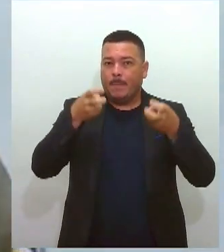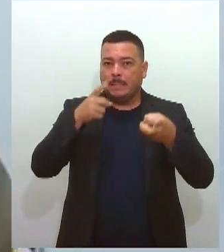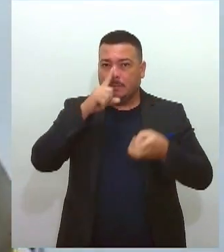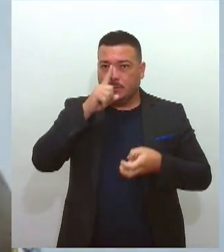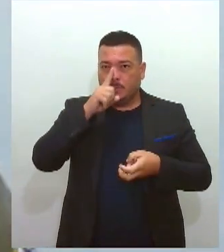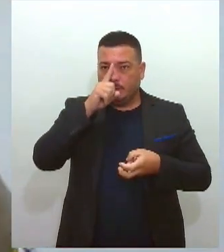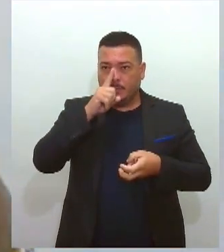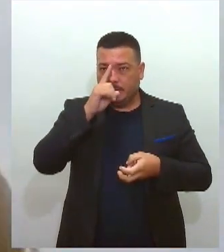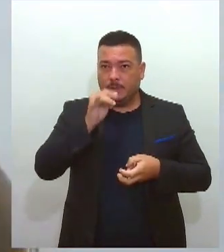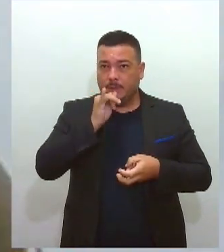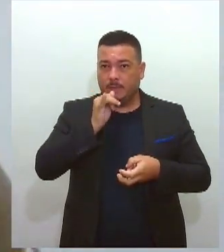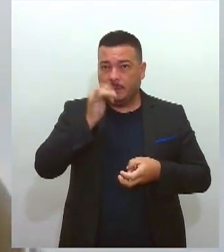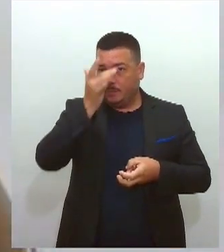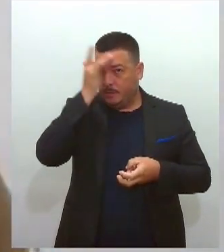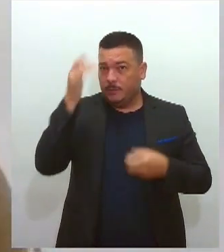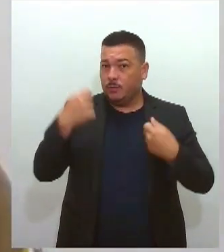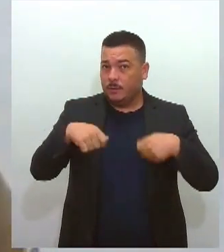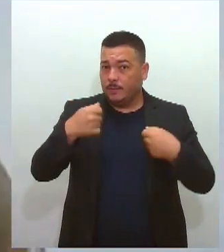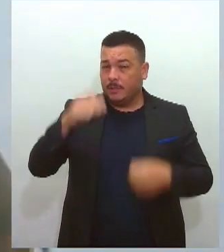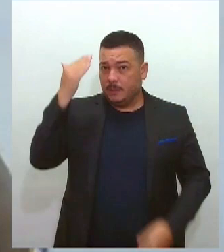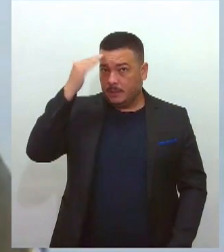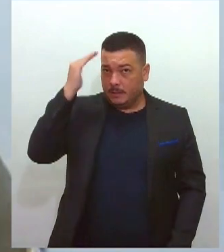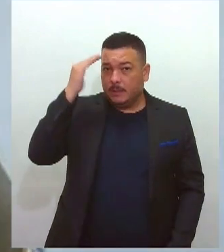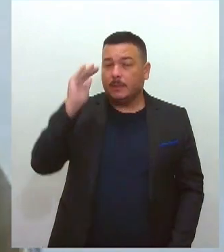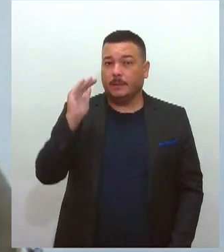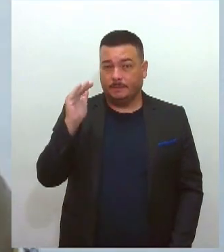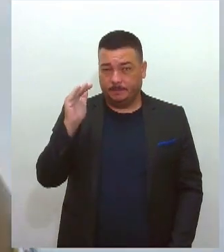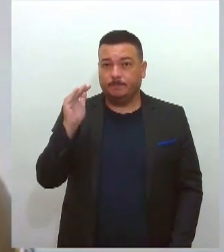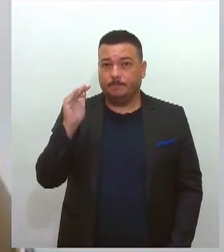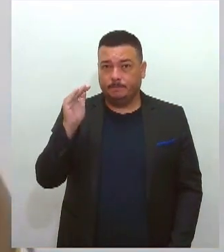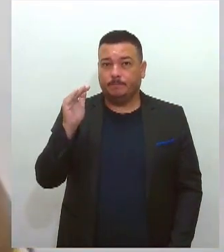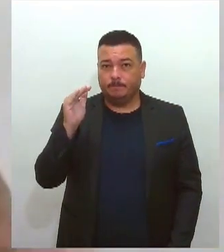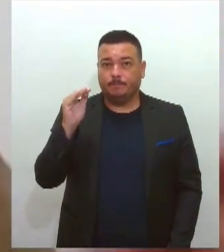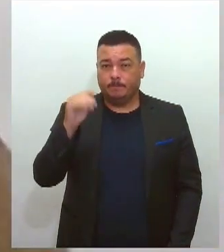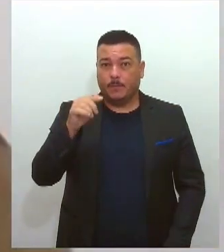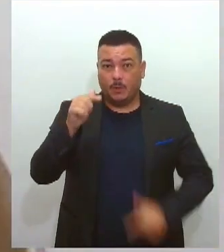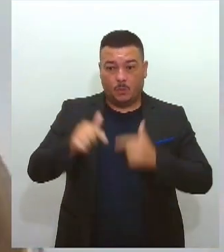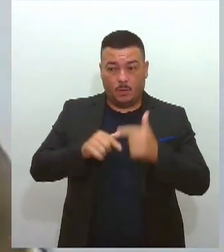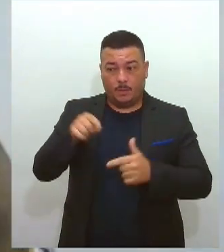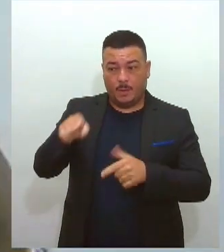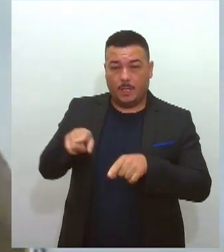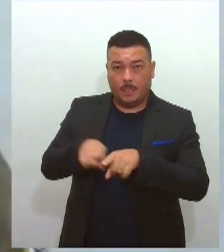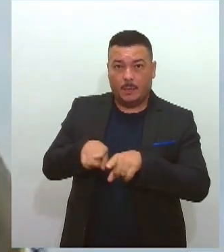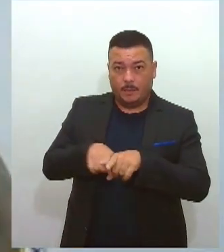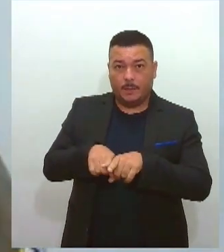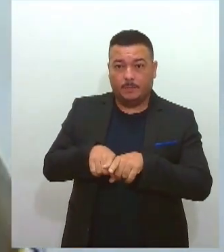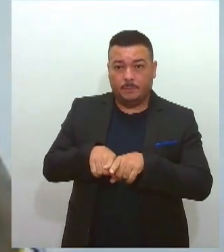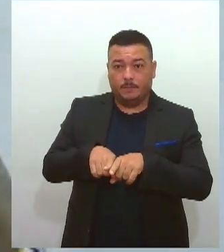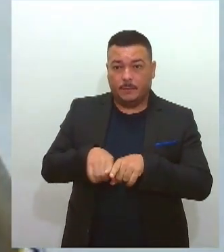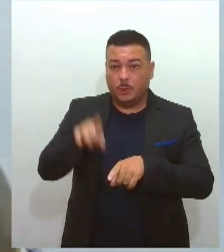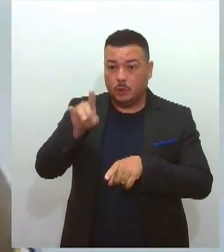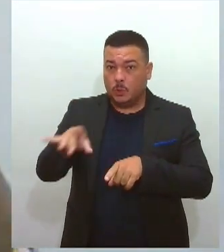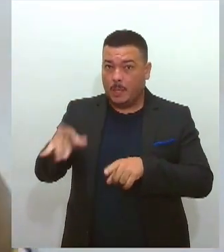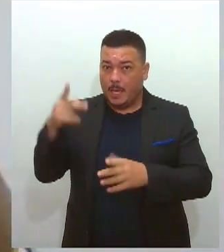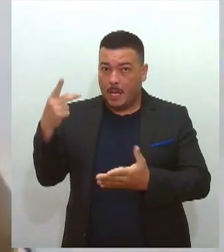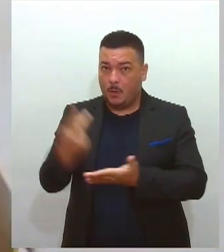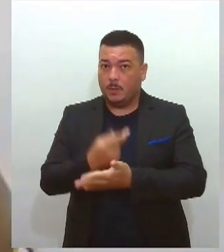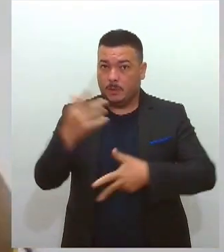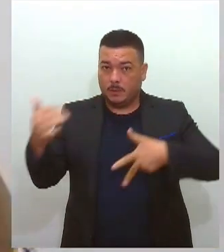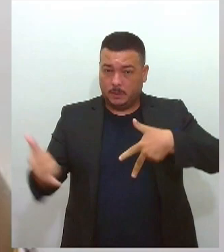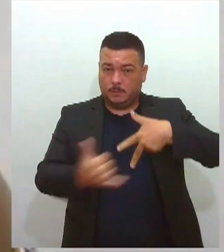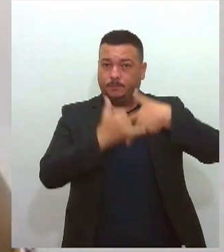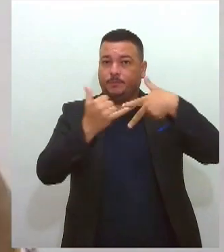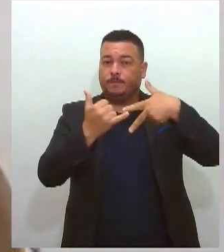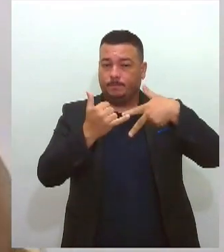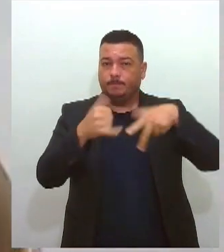precisa entender que a ação dele, né, não só pode causar um sinistro de trânsito, mas